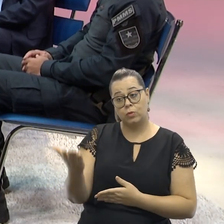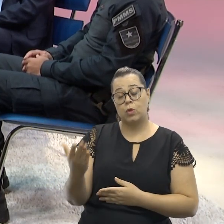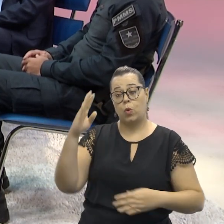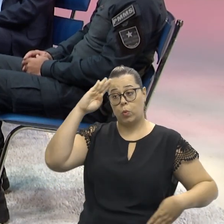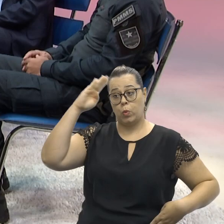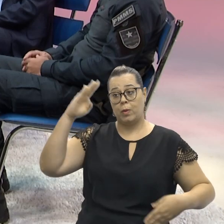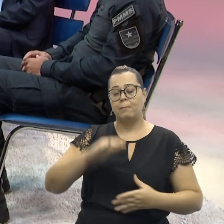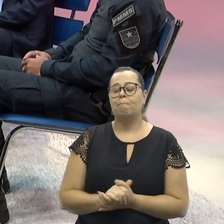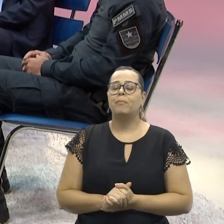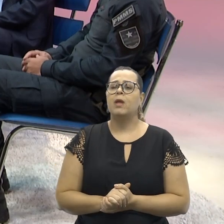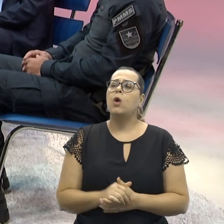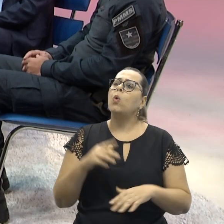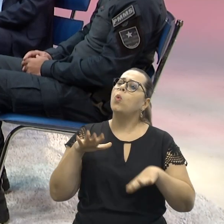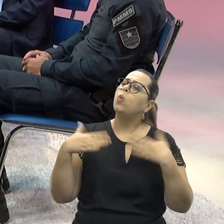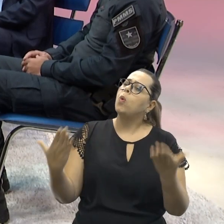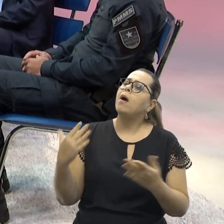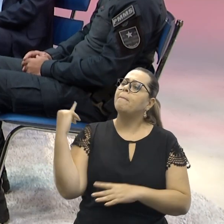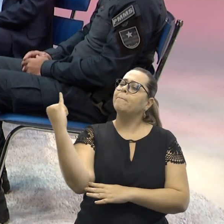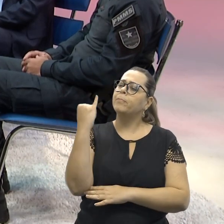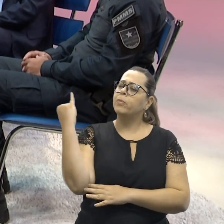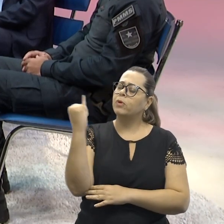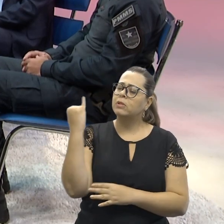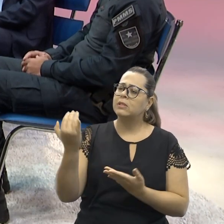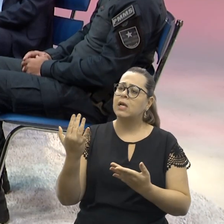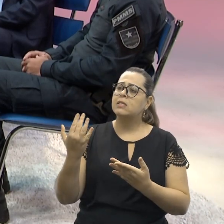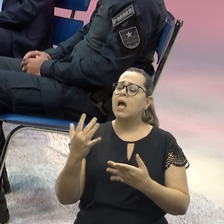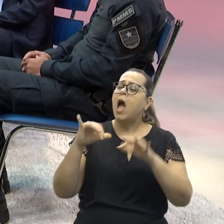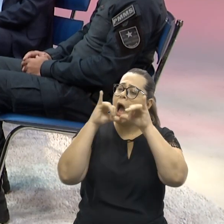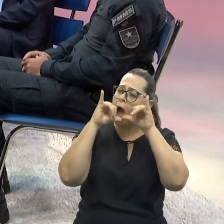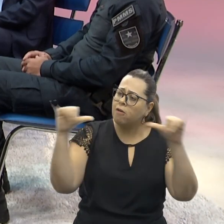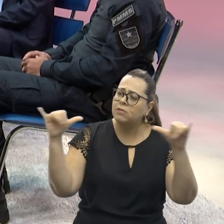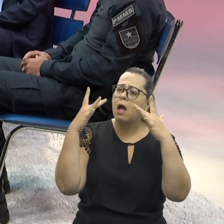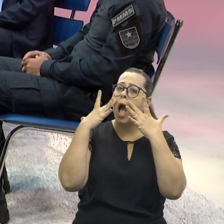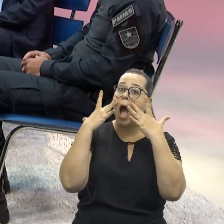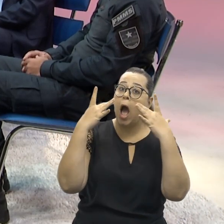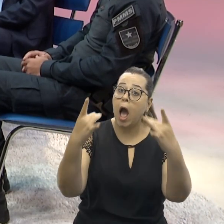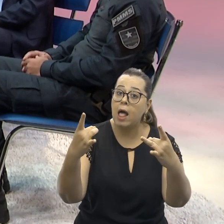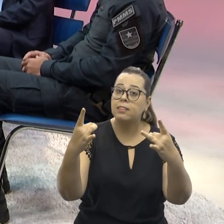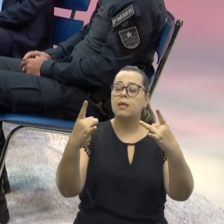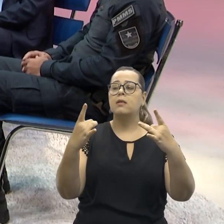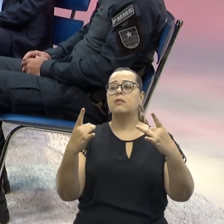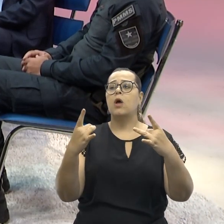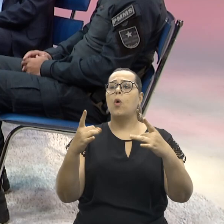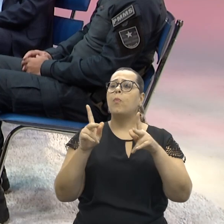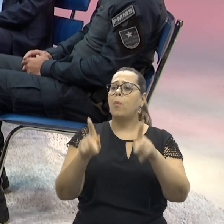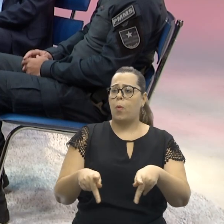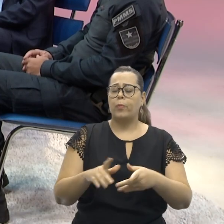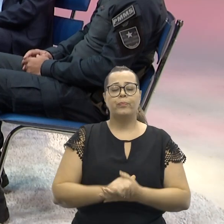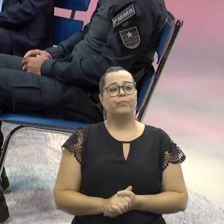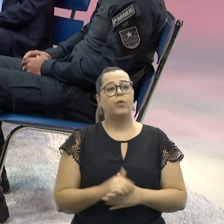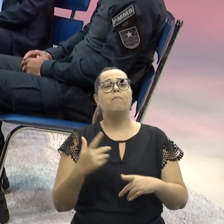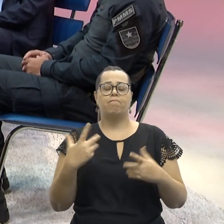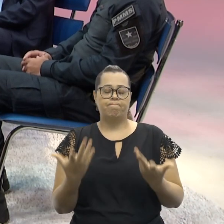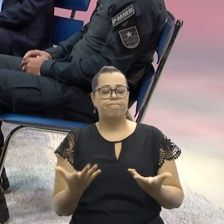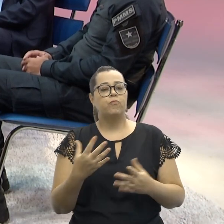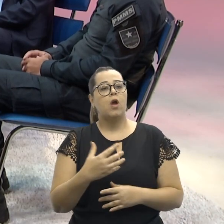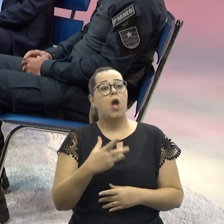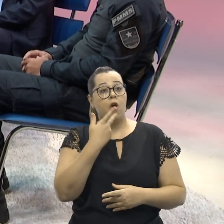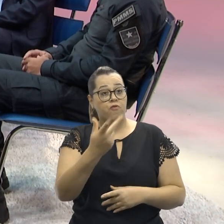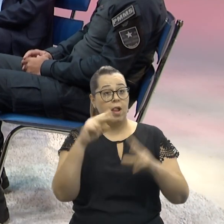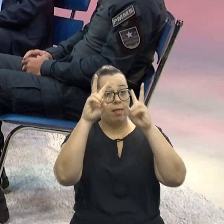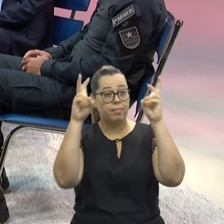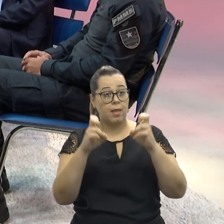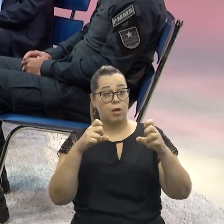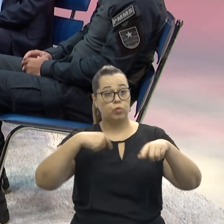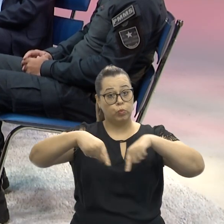Coronel. Qual que é a importância, da gente fazer esse alerta, essa conscientização para a população? Falar de trânsito é sempre